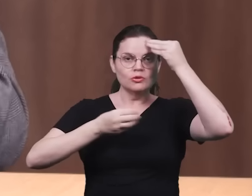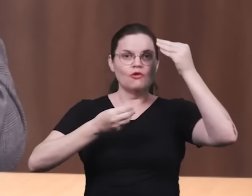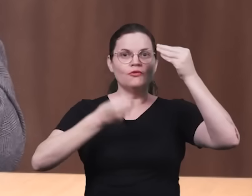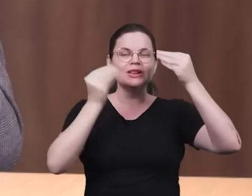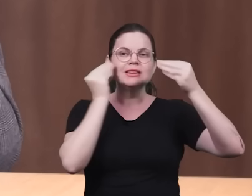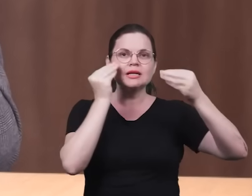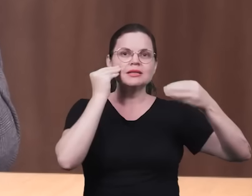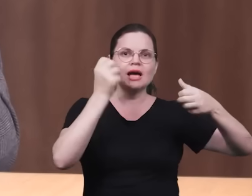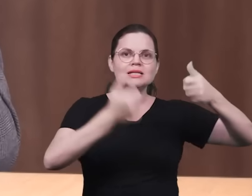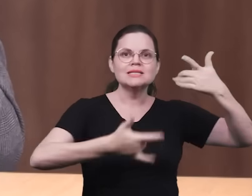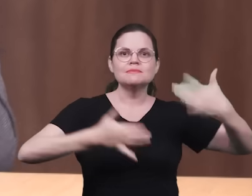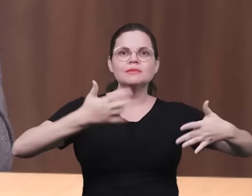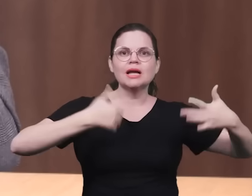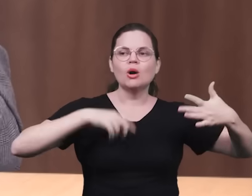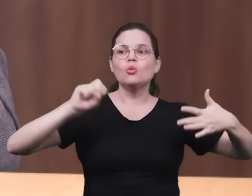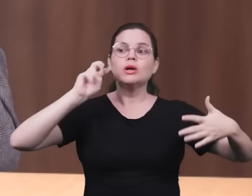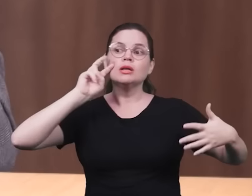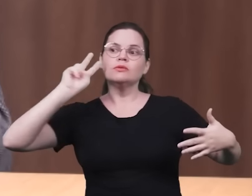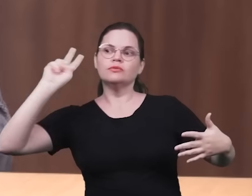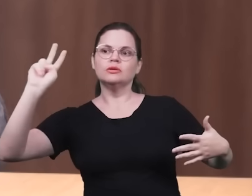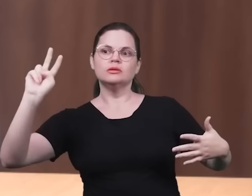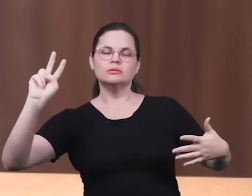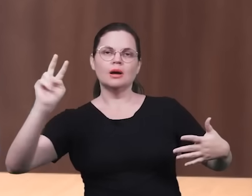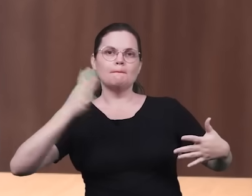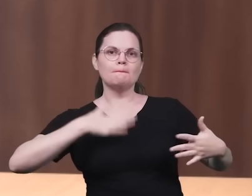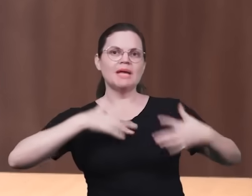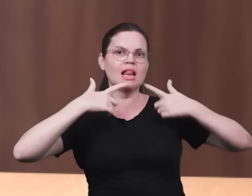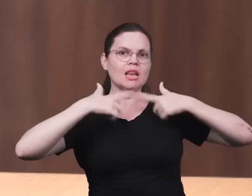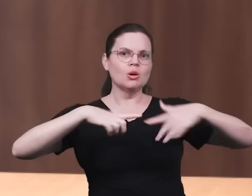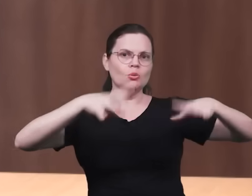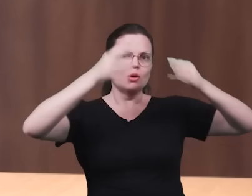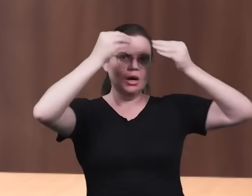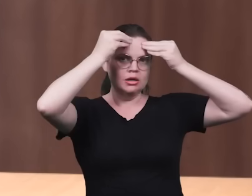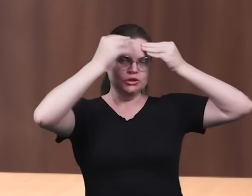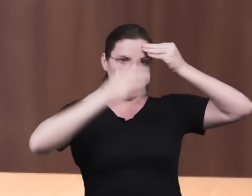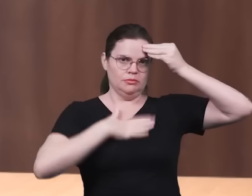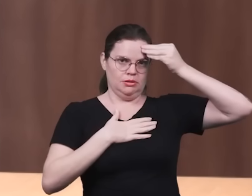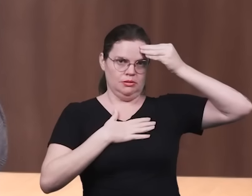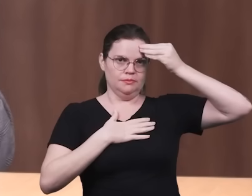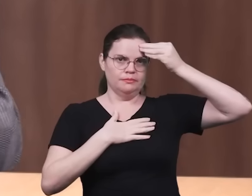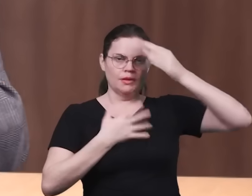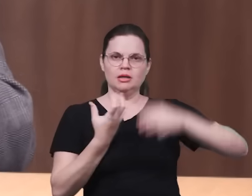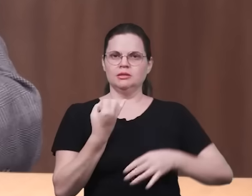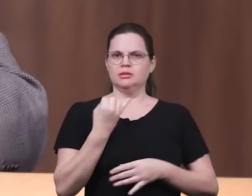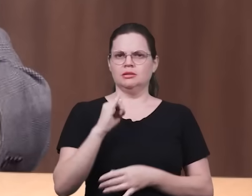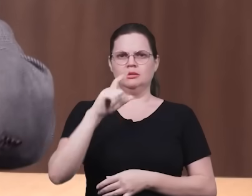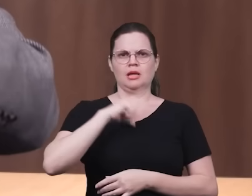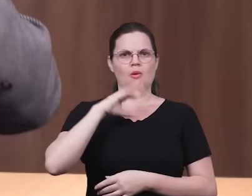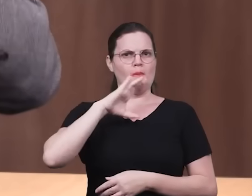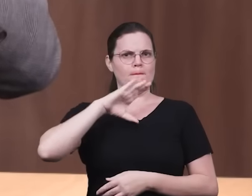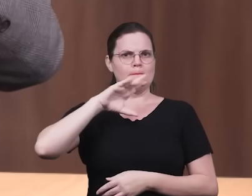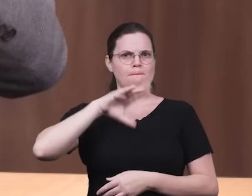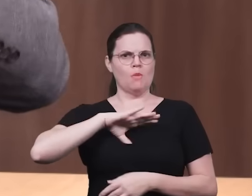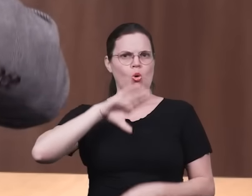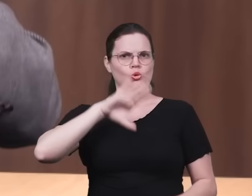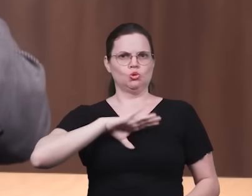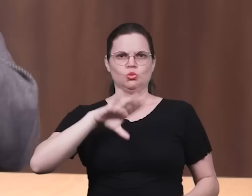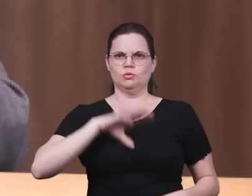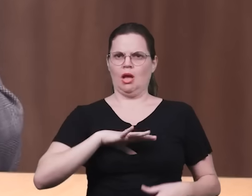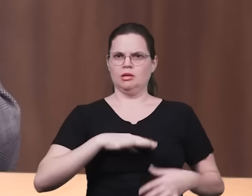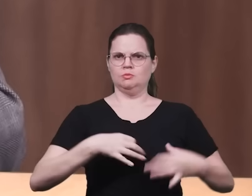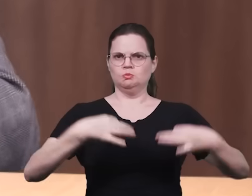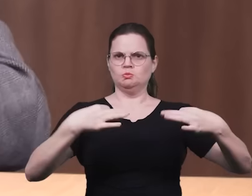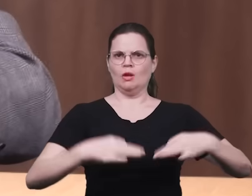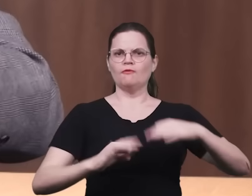a cena Que ele viu. Se ele é uma pessoa que tem um português